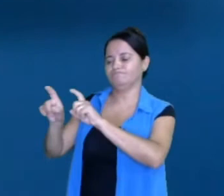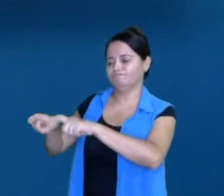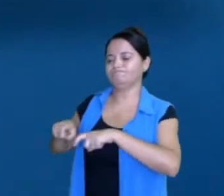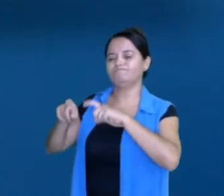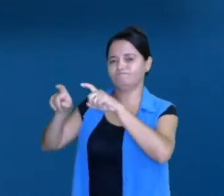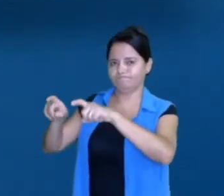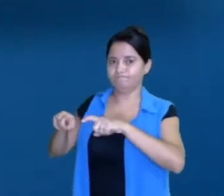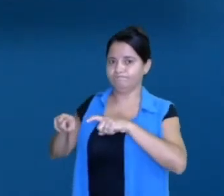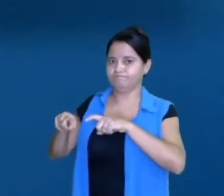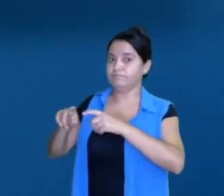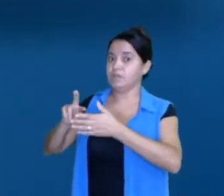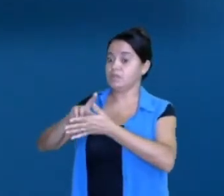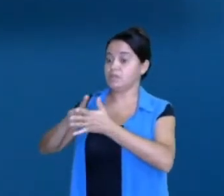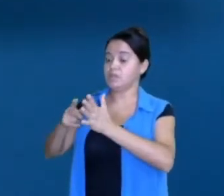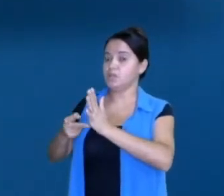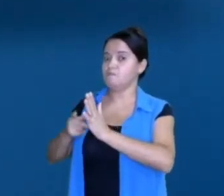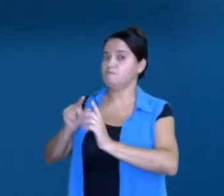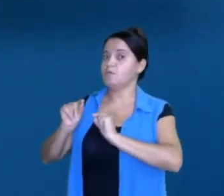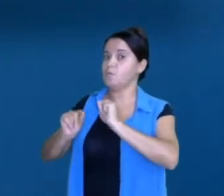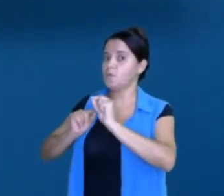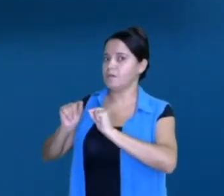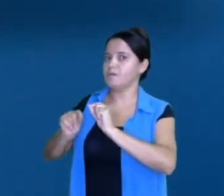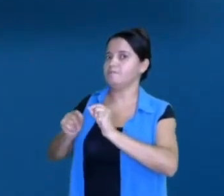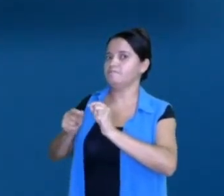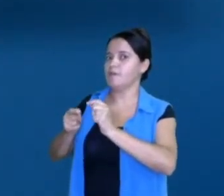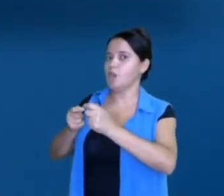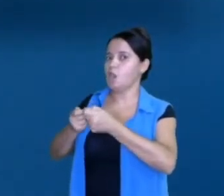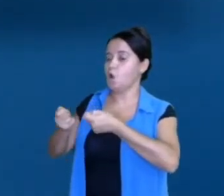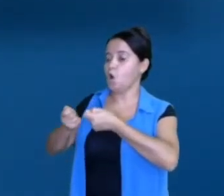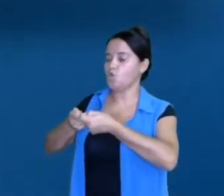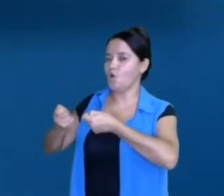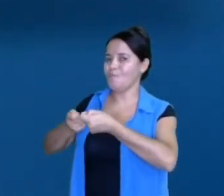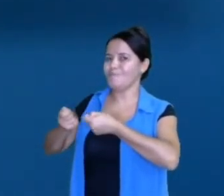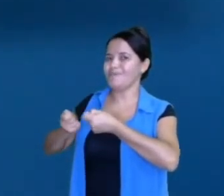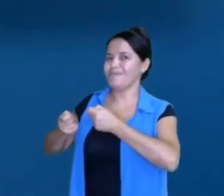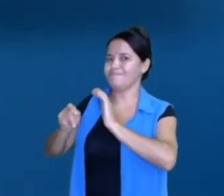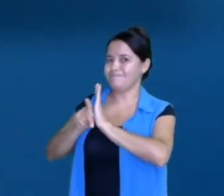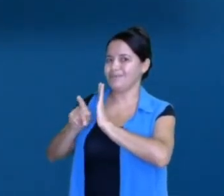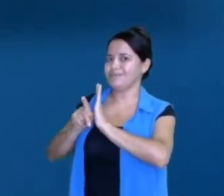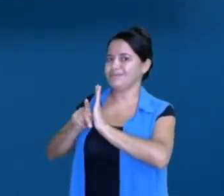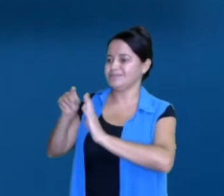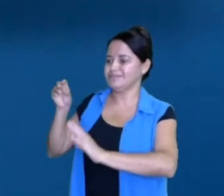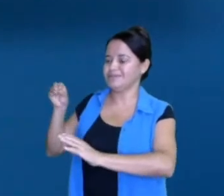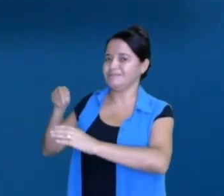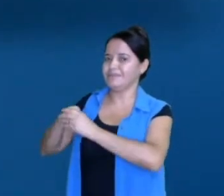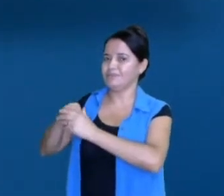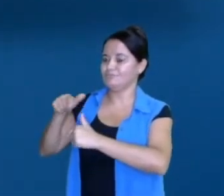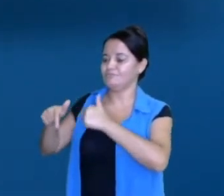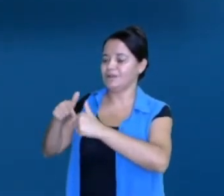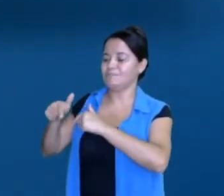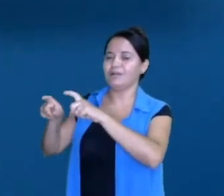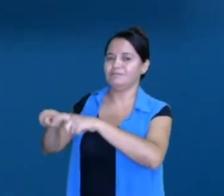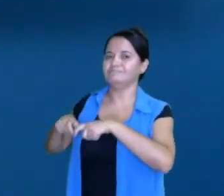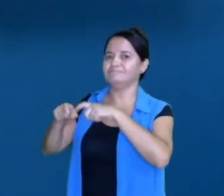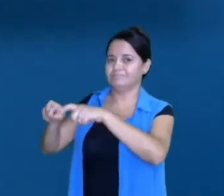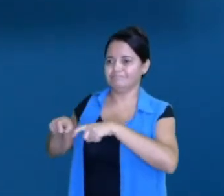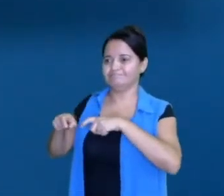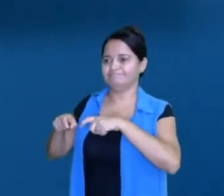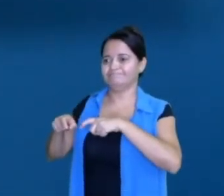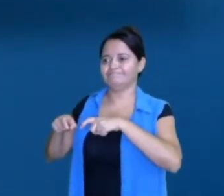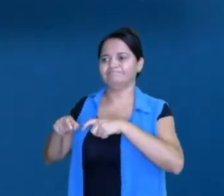que a economia, basicamente, era agrícola. O czar, então, resolve promover